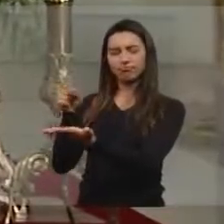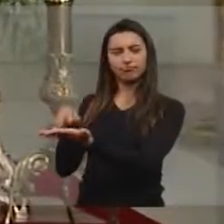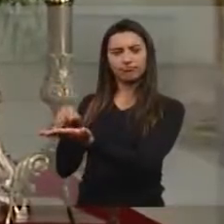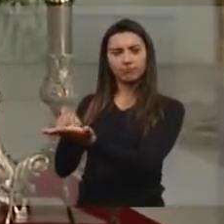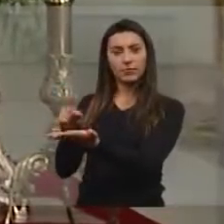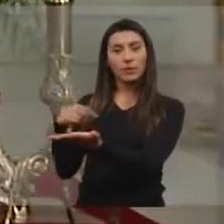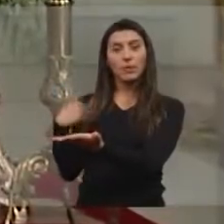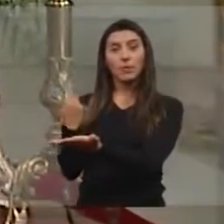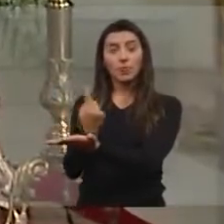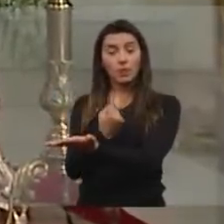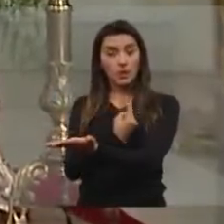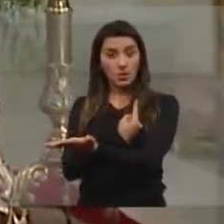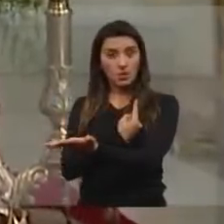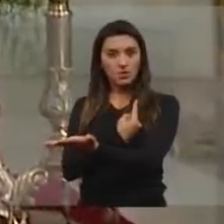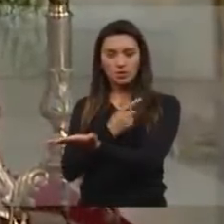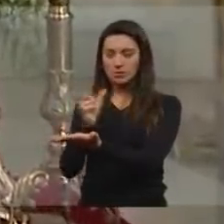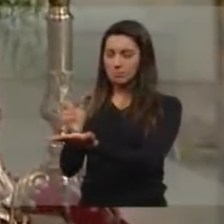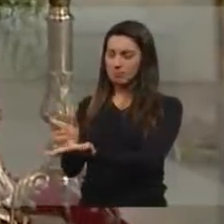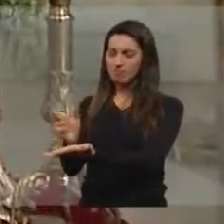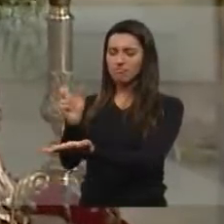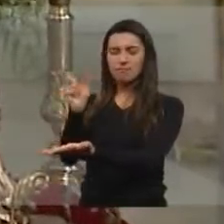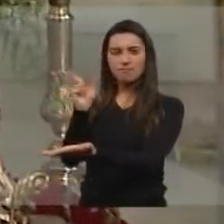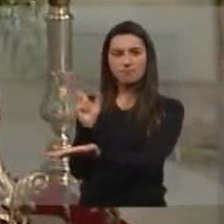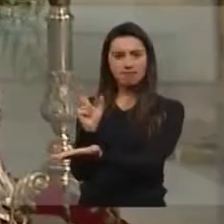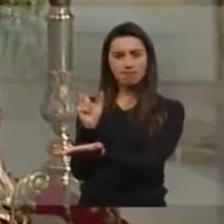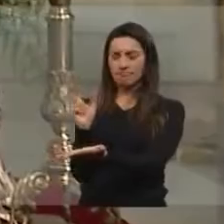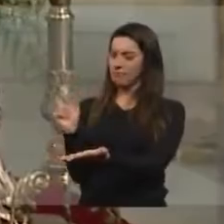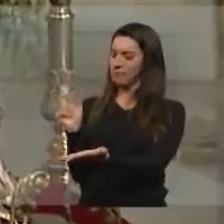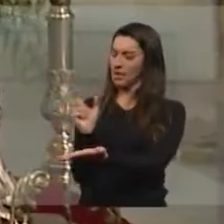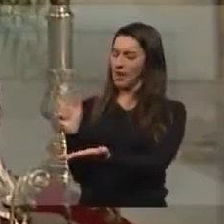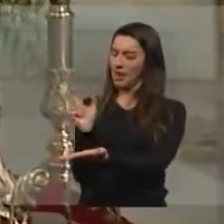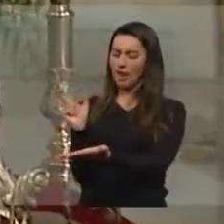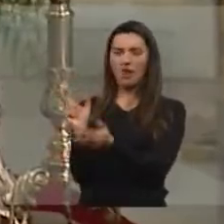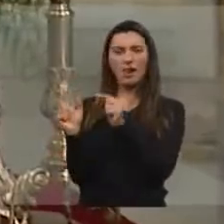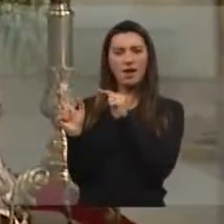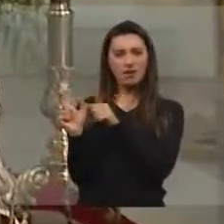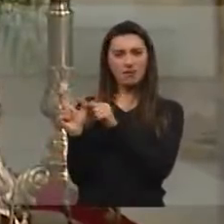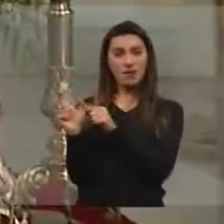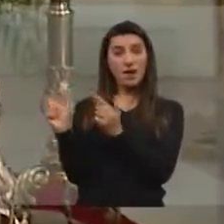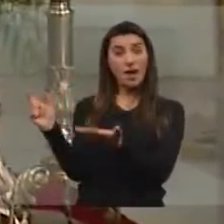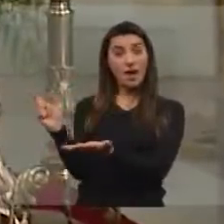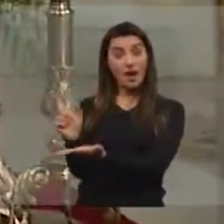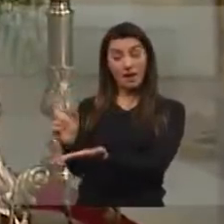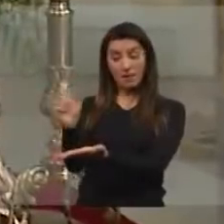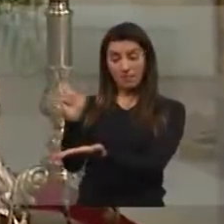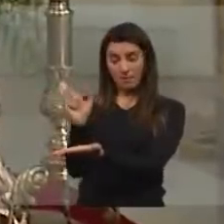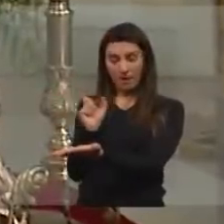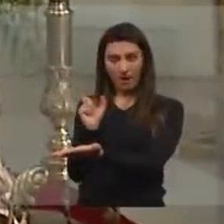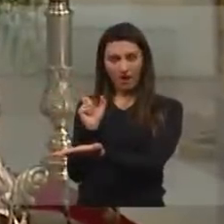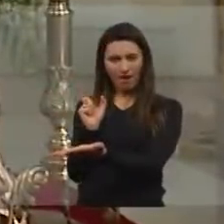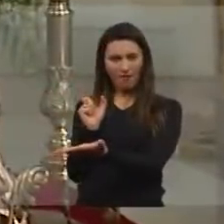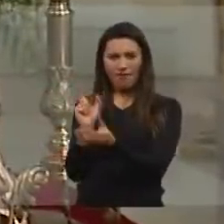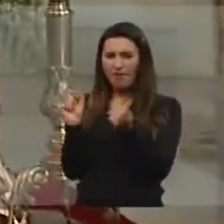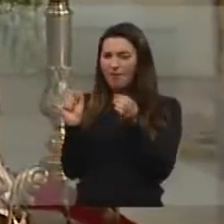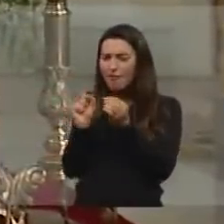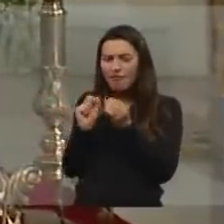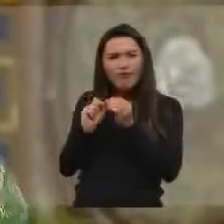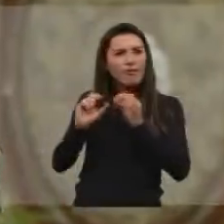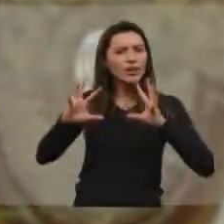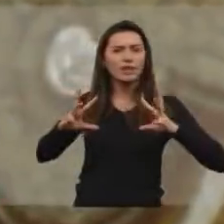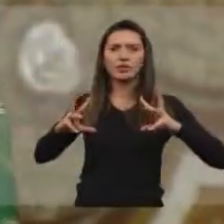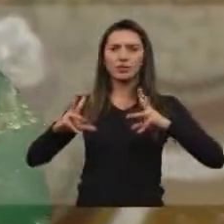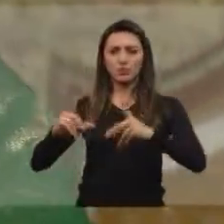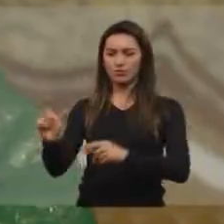nós temos sempre a palavra a palavra que produz a palavra que cria